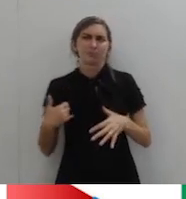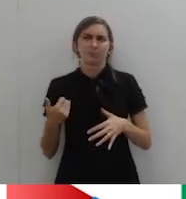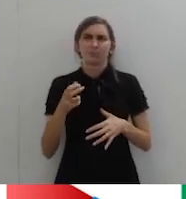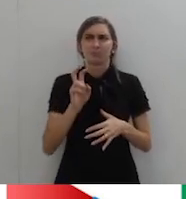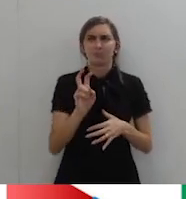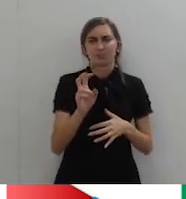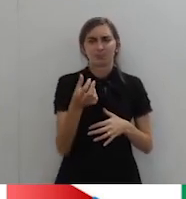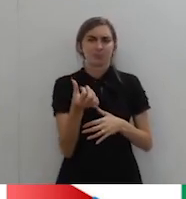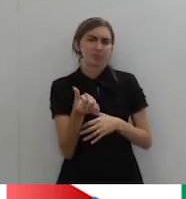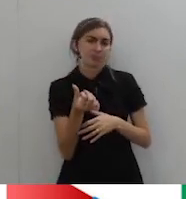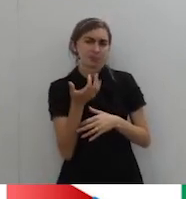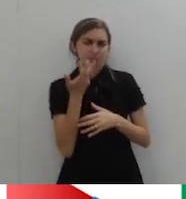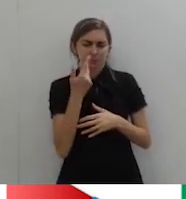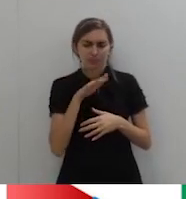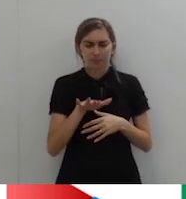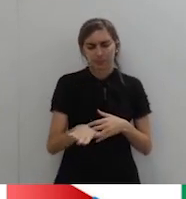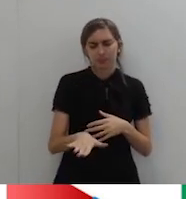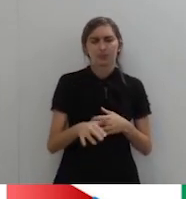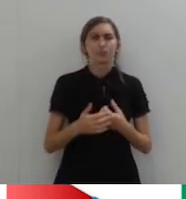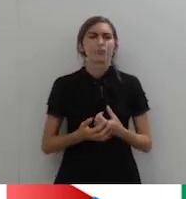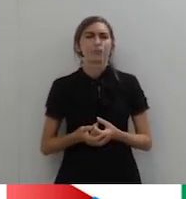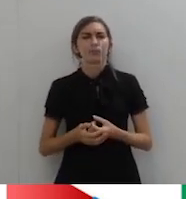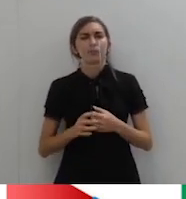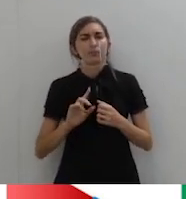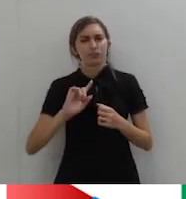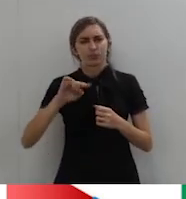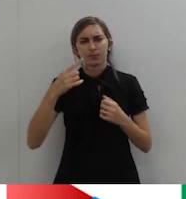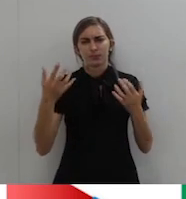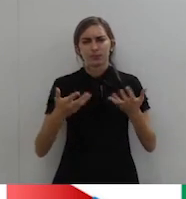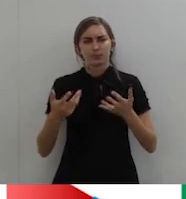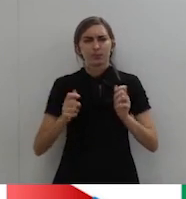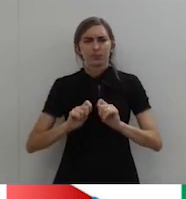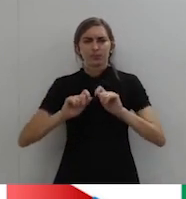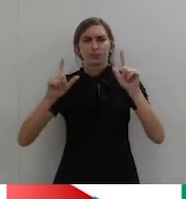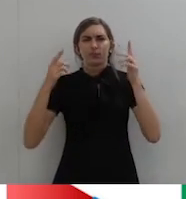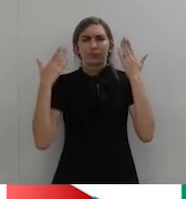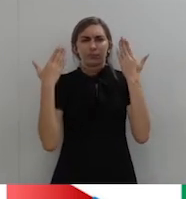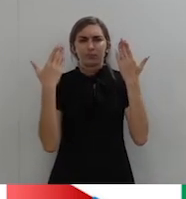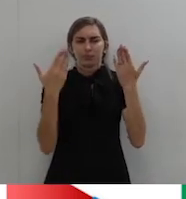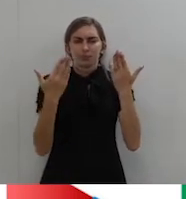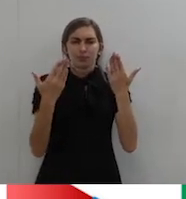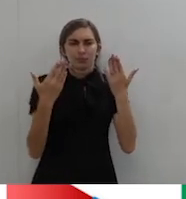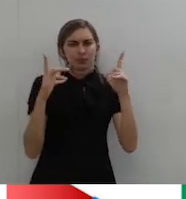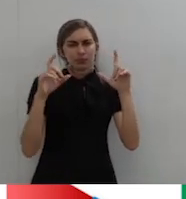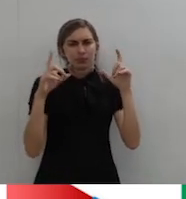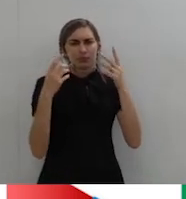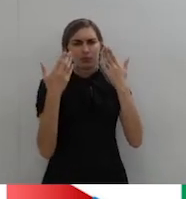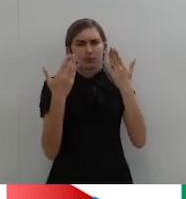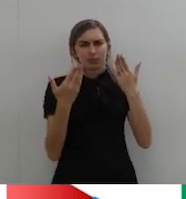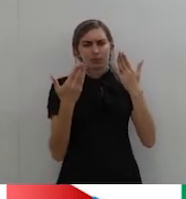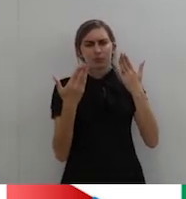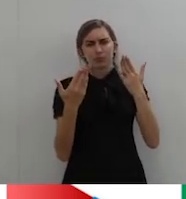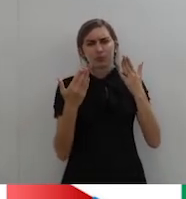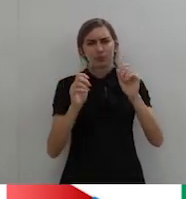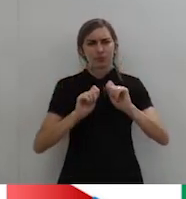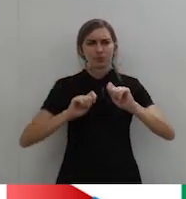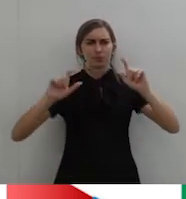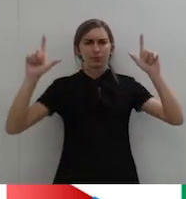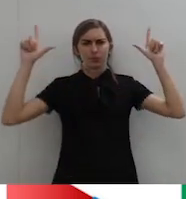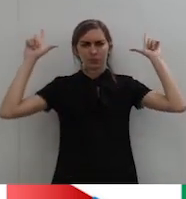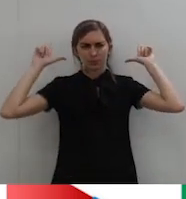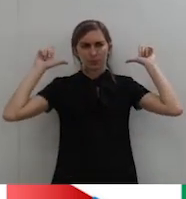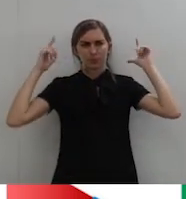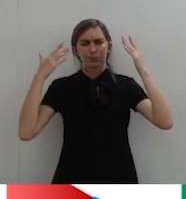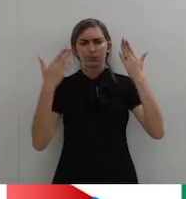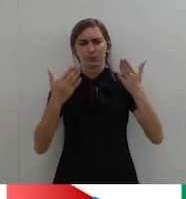menos os 5, 6 anos. E agora para vocês aparece uma imagem na tela de um